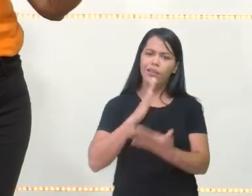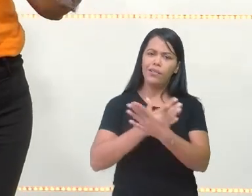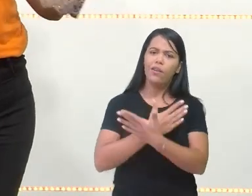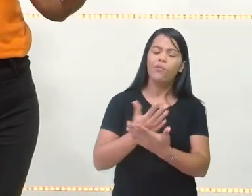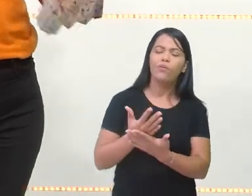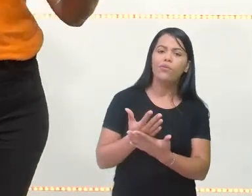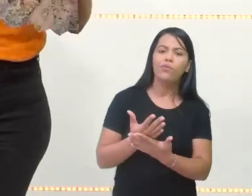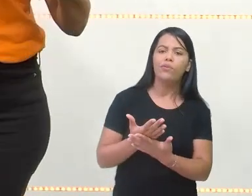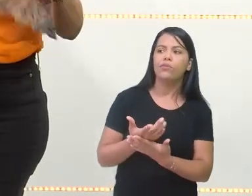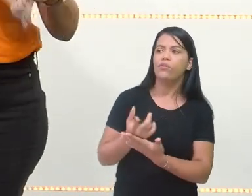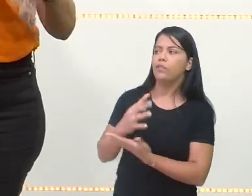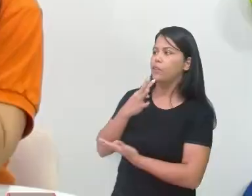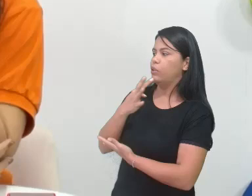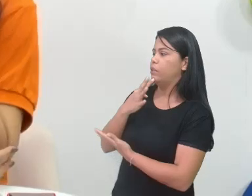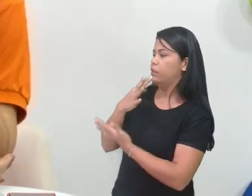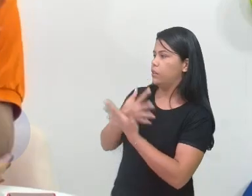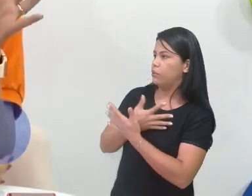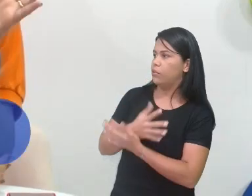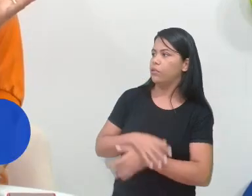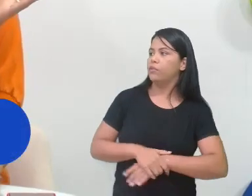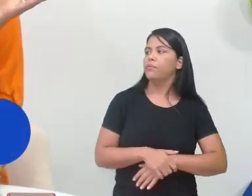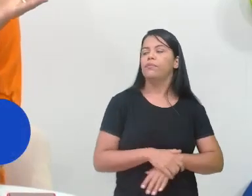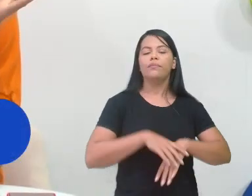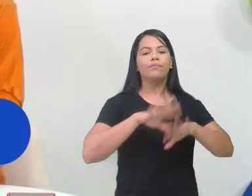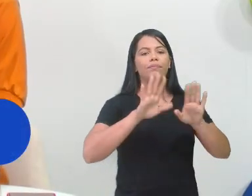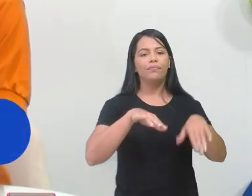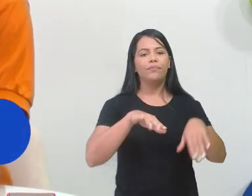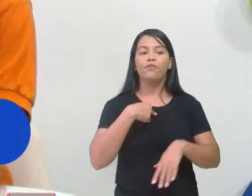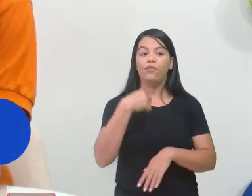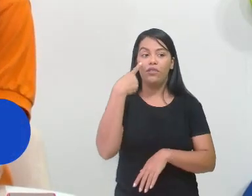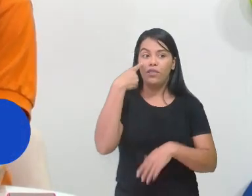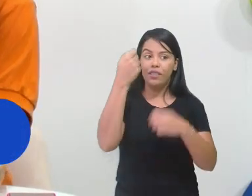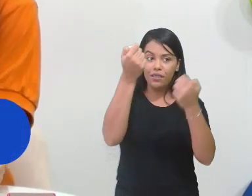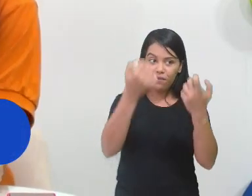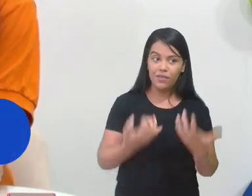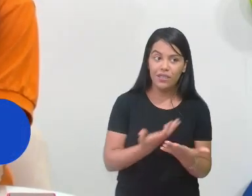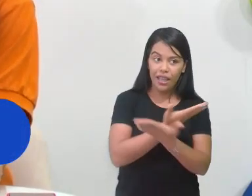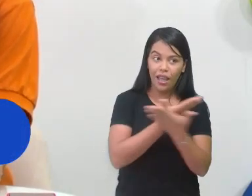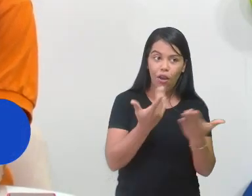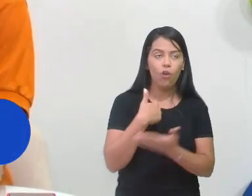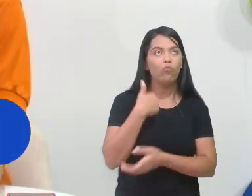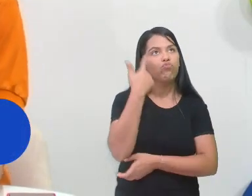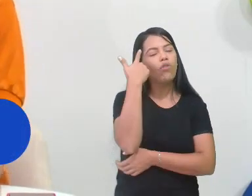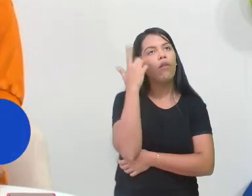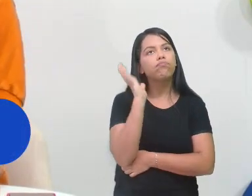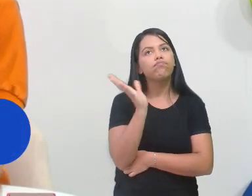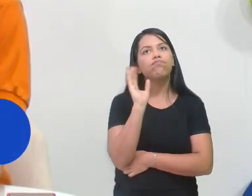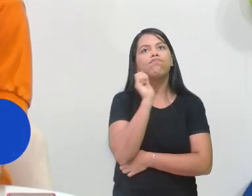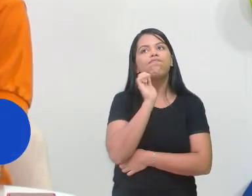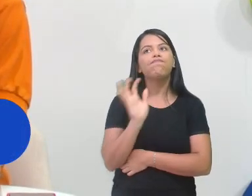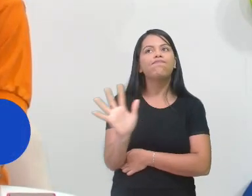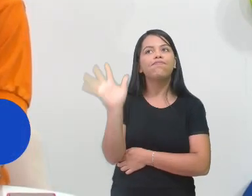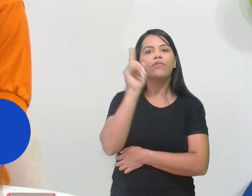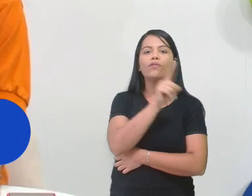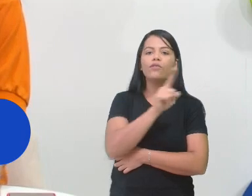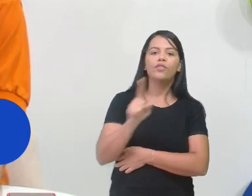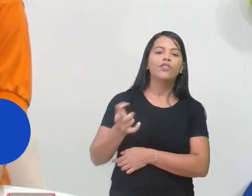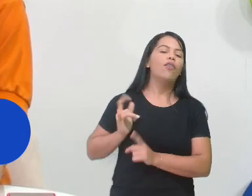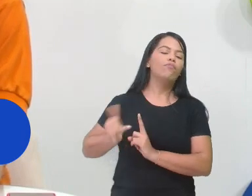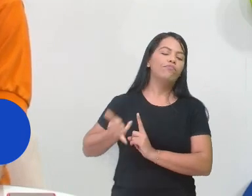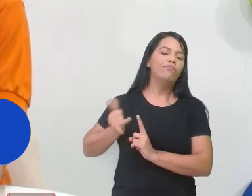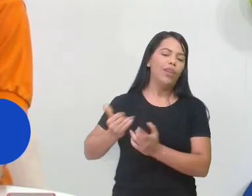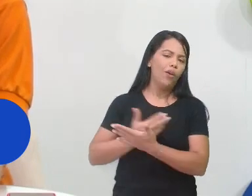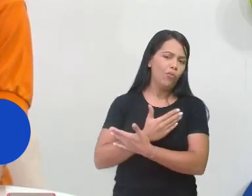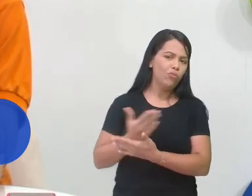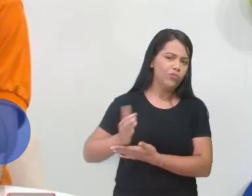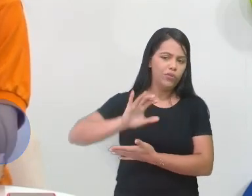leque? Conta pra mim. Você falando aí, eu já estava pensando Sim. aqui. Você já cantou, inclusive, alguns contos, não foi, africano?